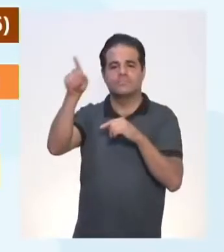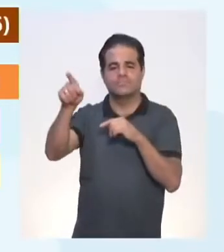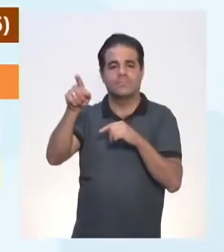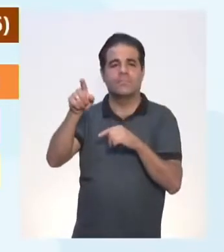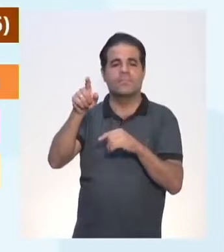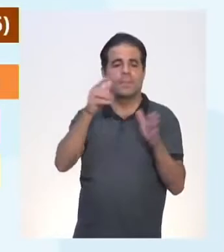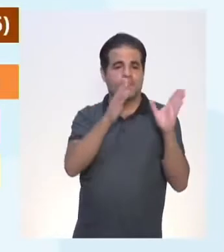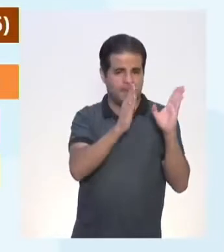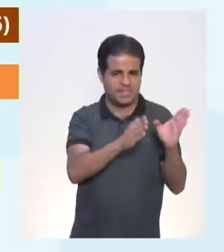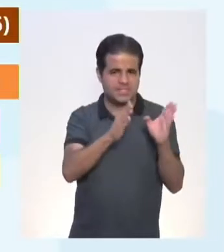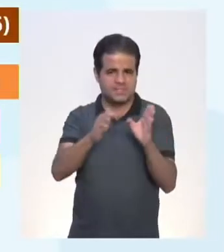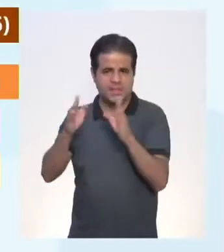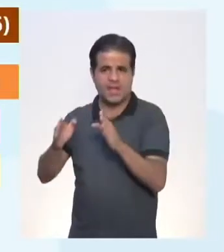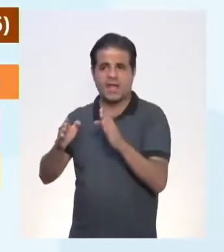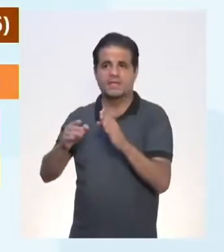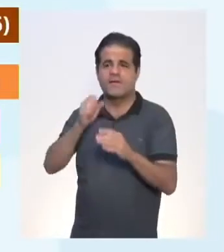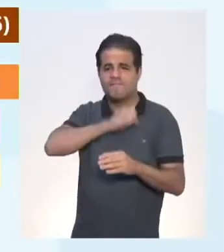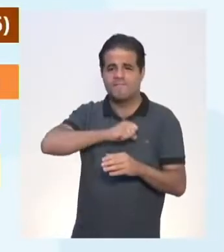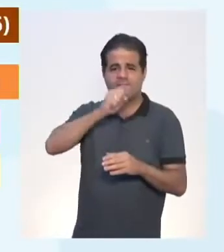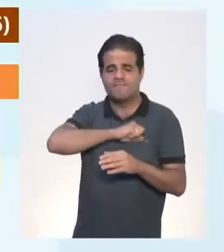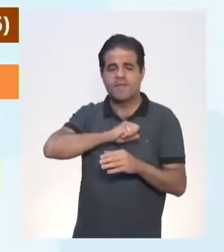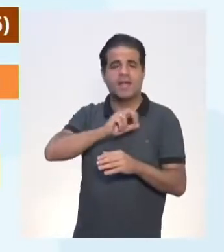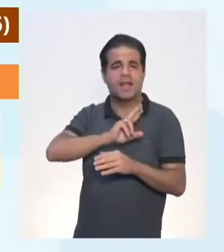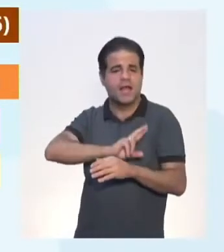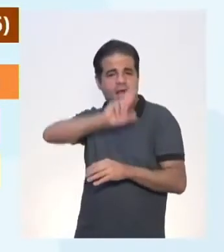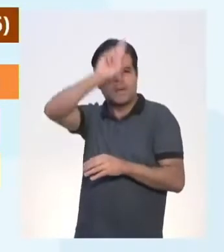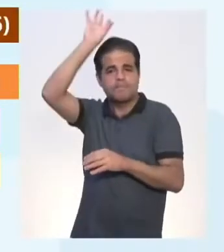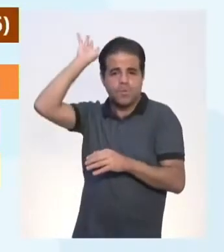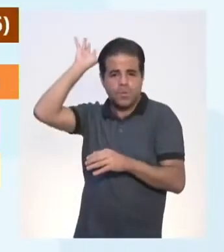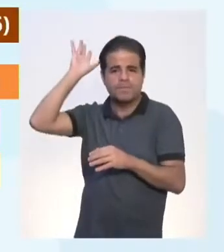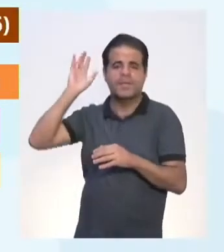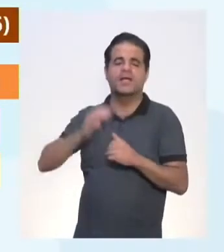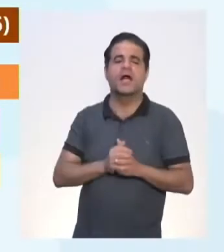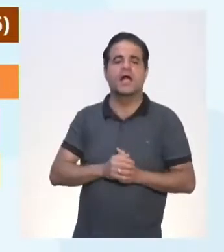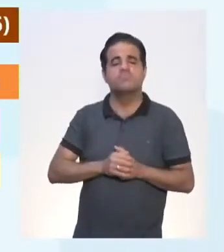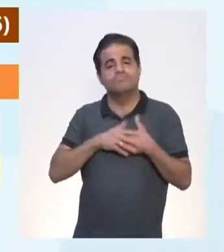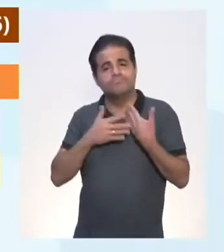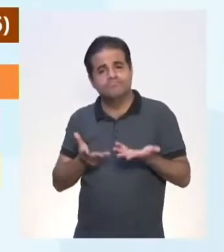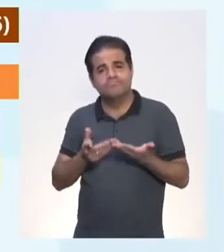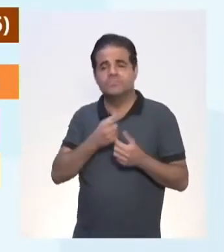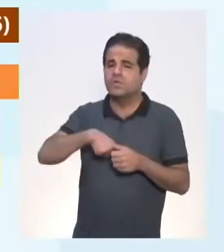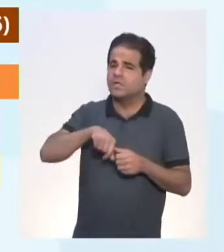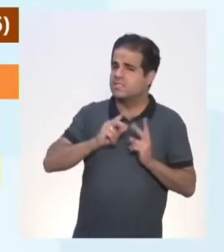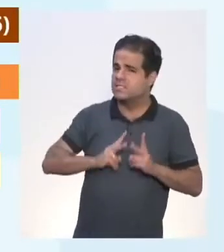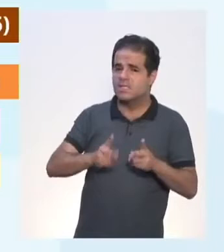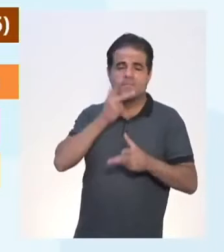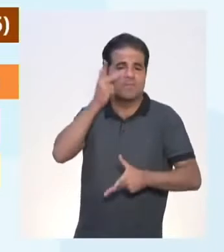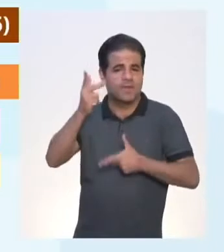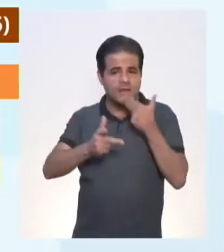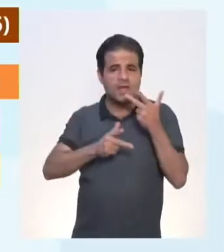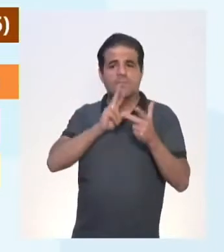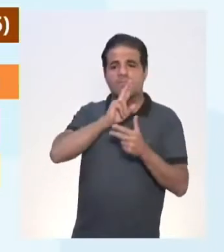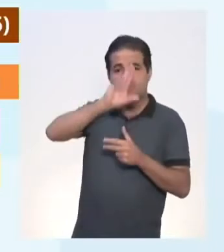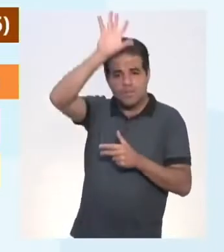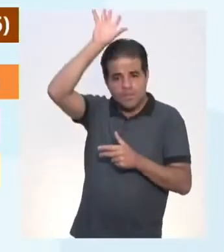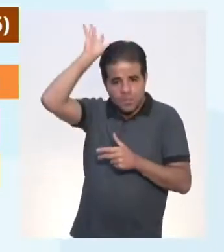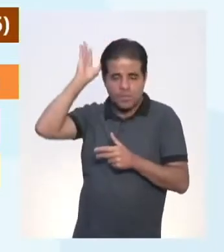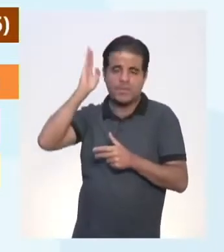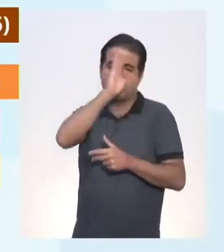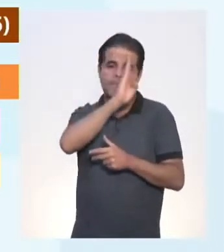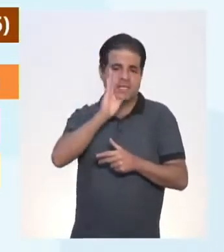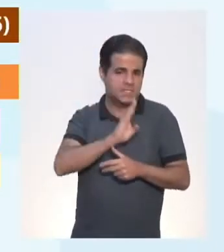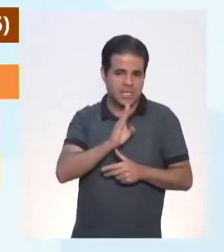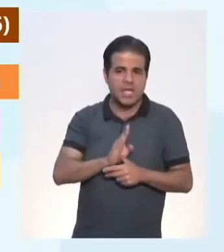As fases da velha República. Bom, nós sempre falamos da República Brasileira.